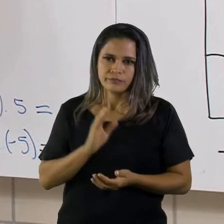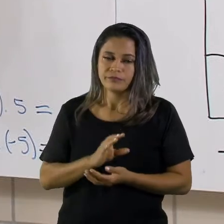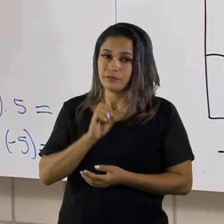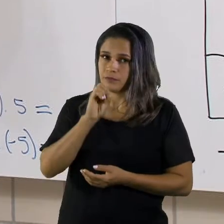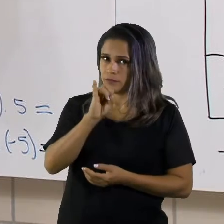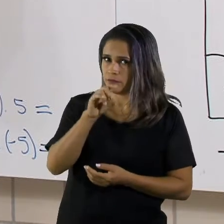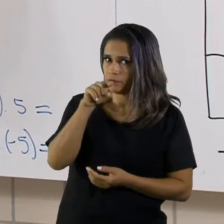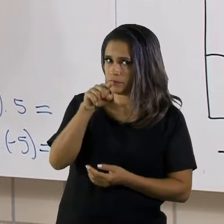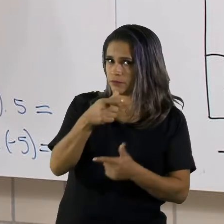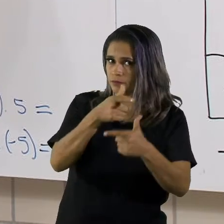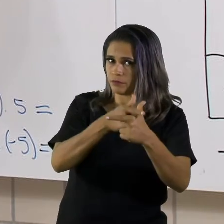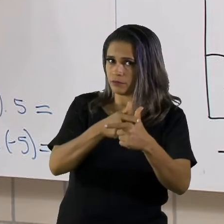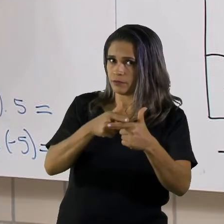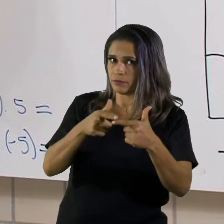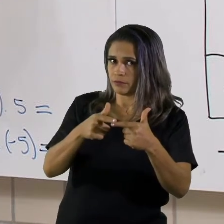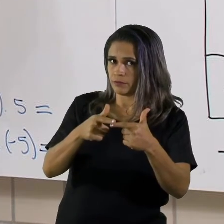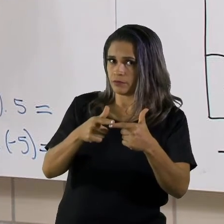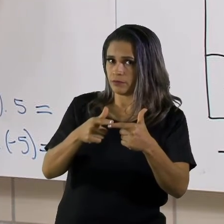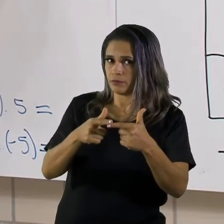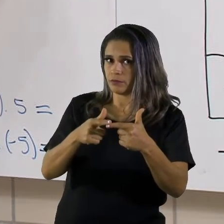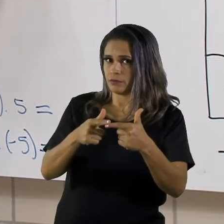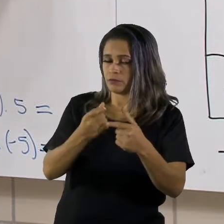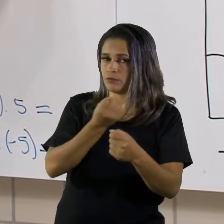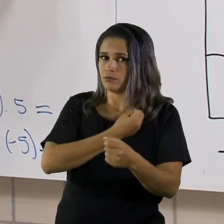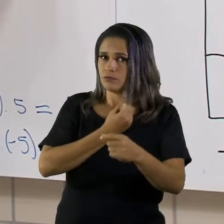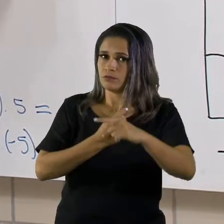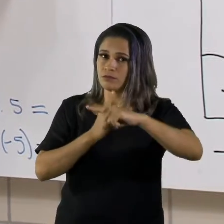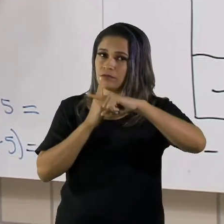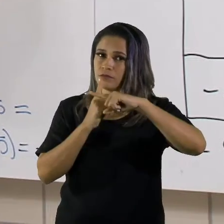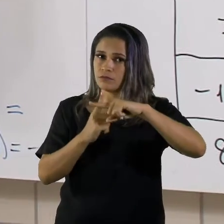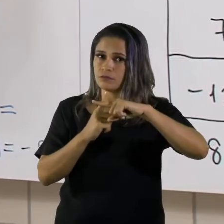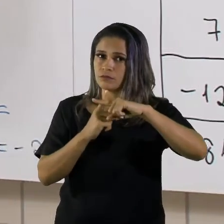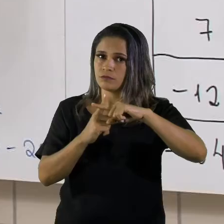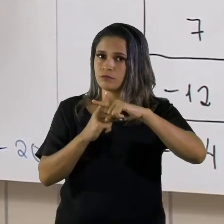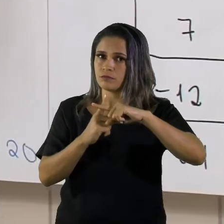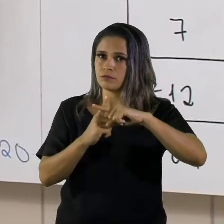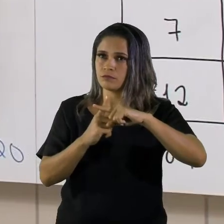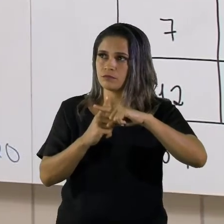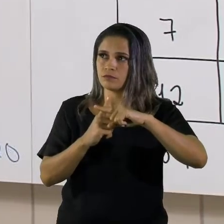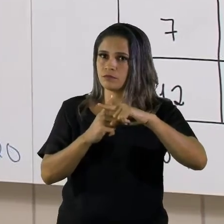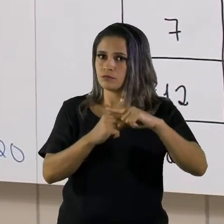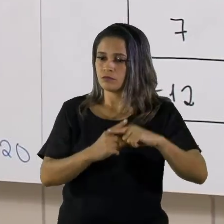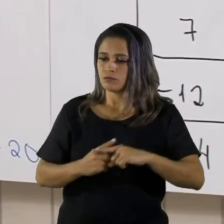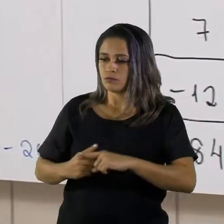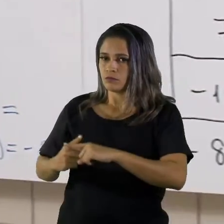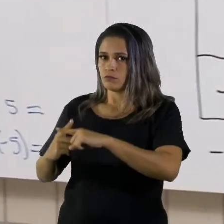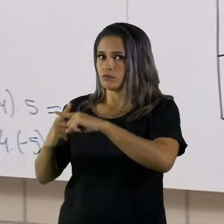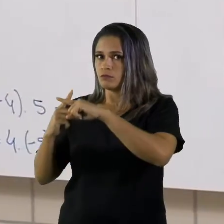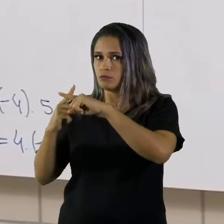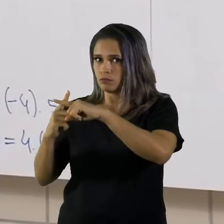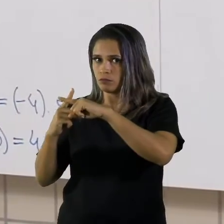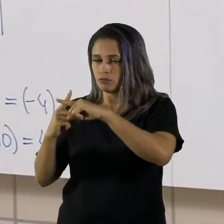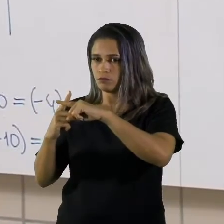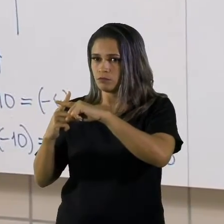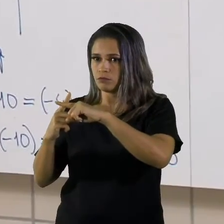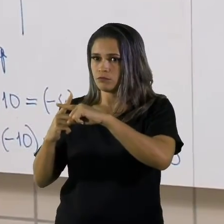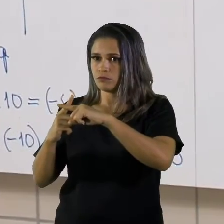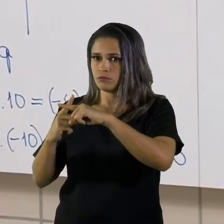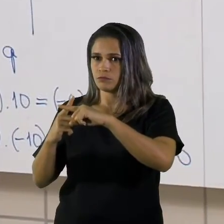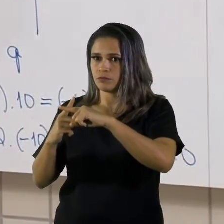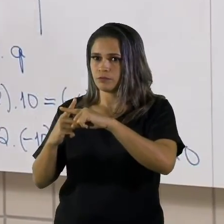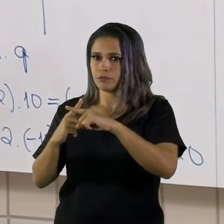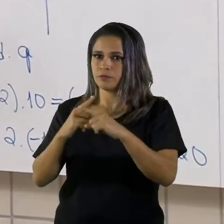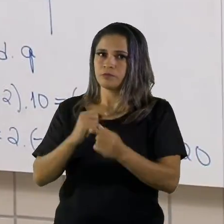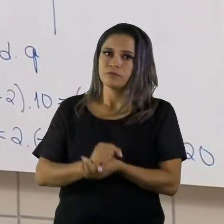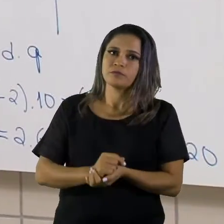dividindo um número positivo por um número positivo, divisão, né? Dividir um número